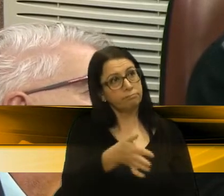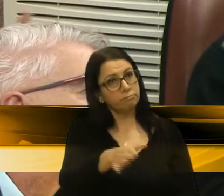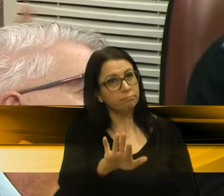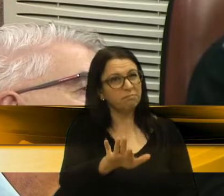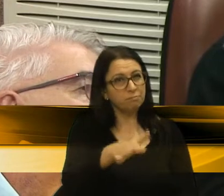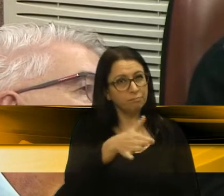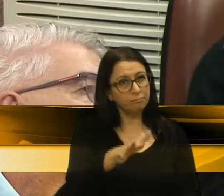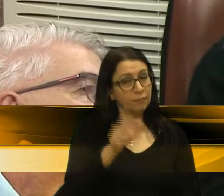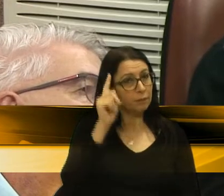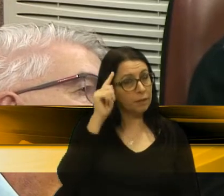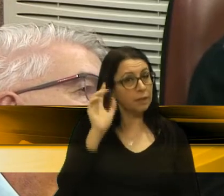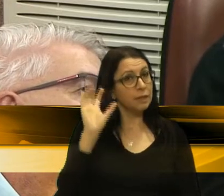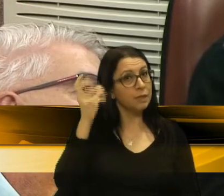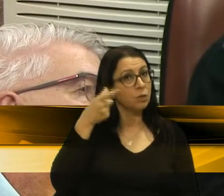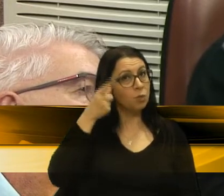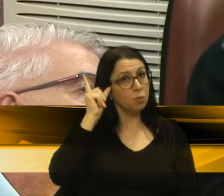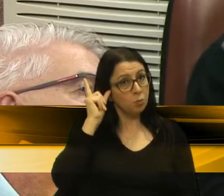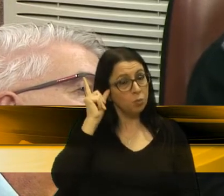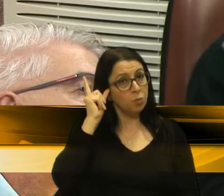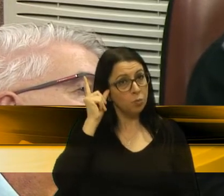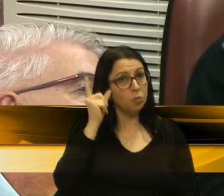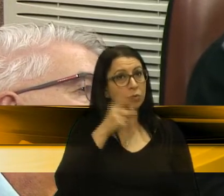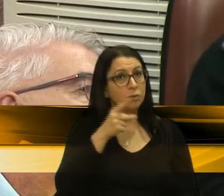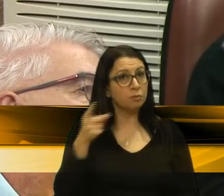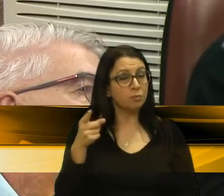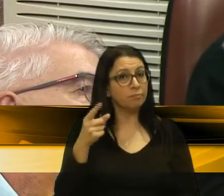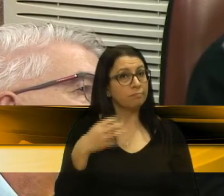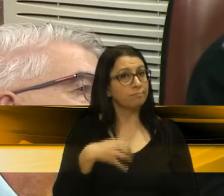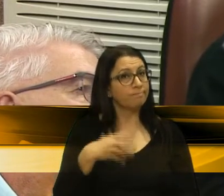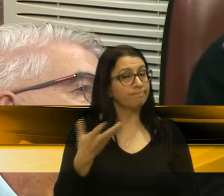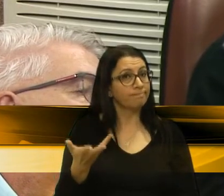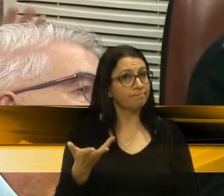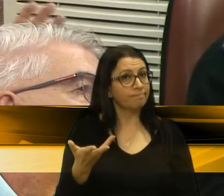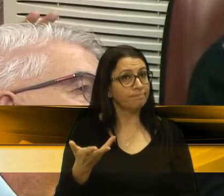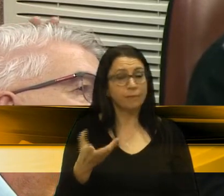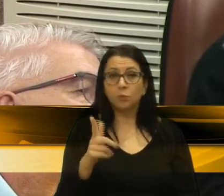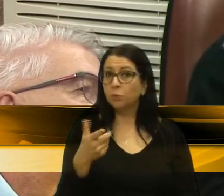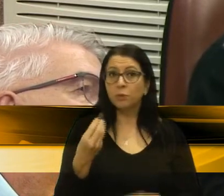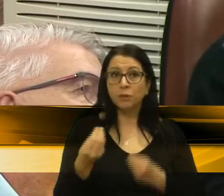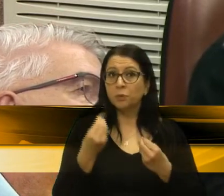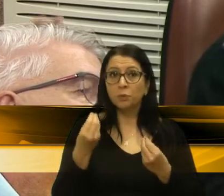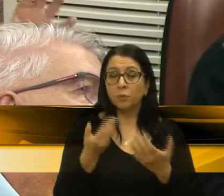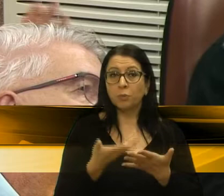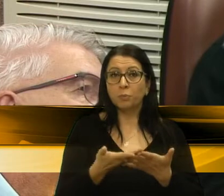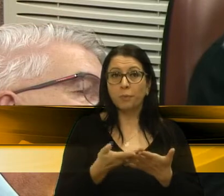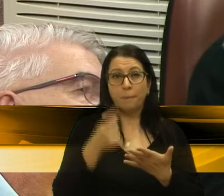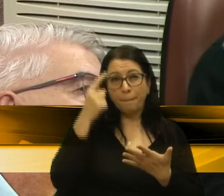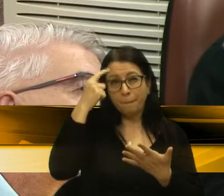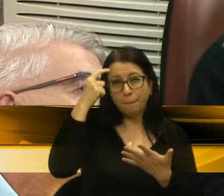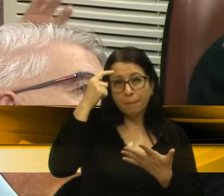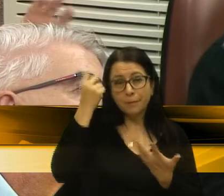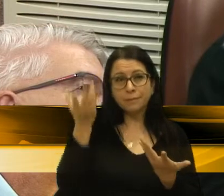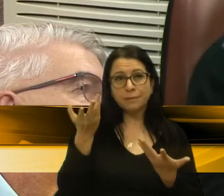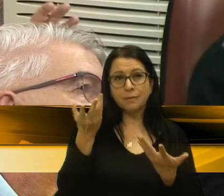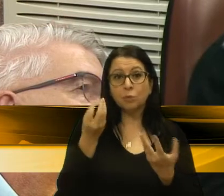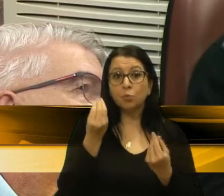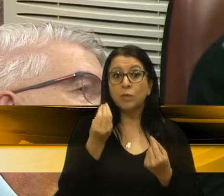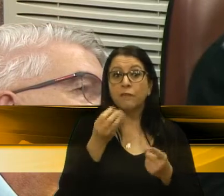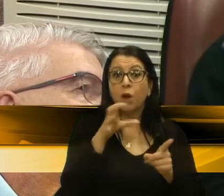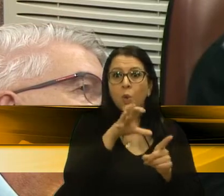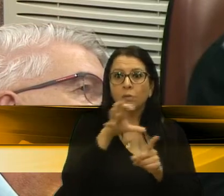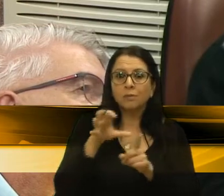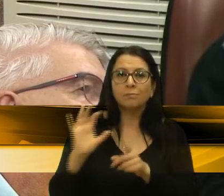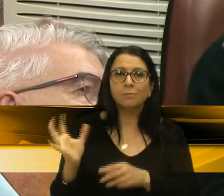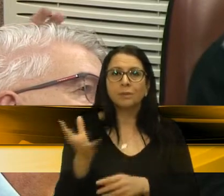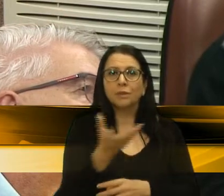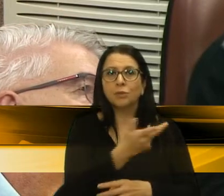a decisão tomada ontem pelos 4 que decidiram dessa forma não tenham pensado no impacto que isso vai